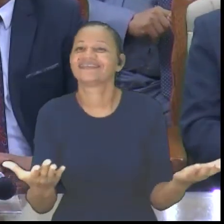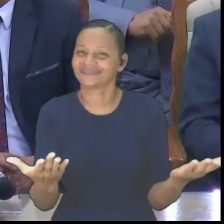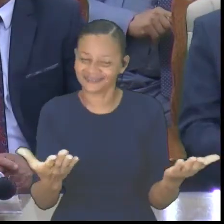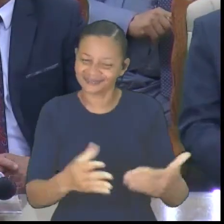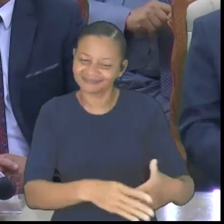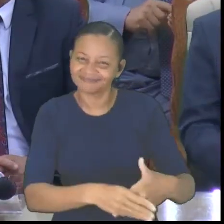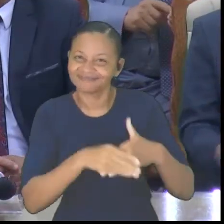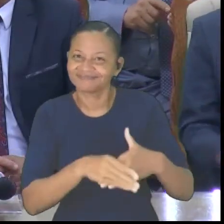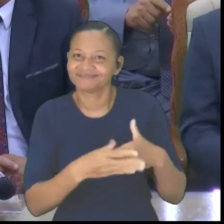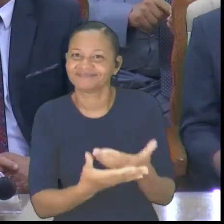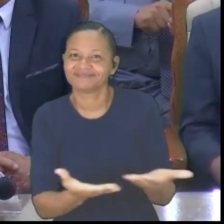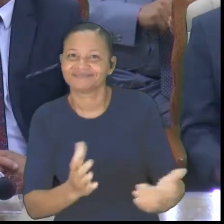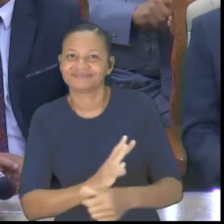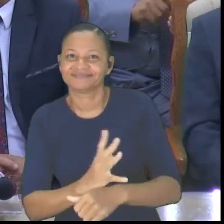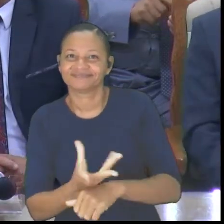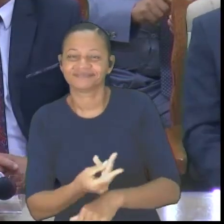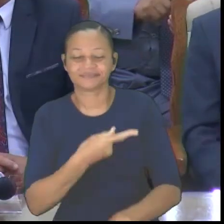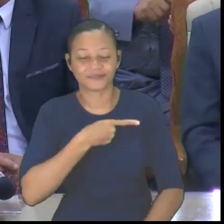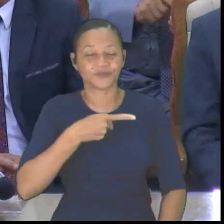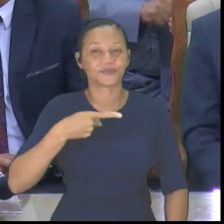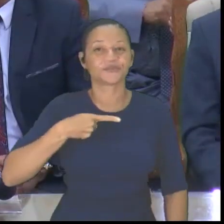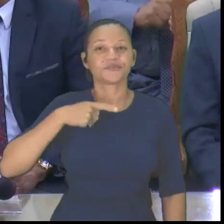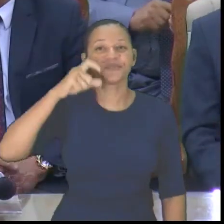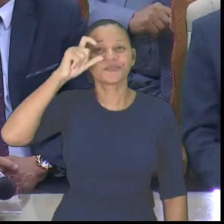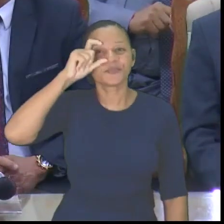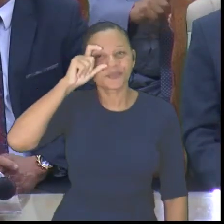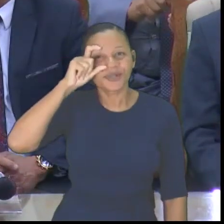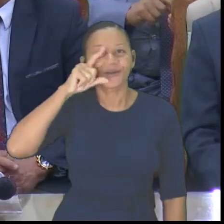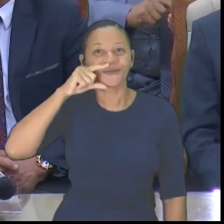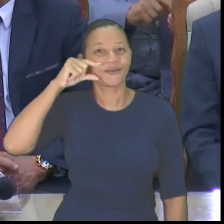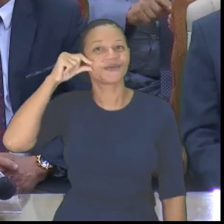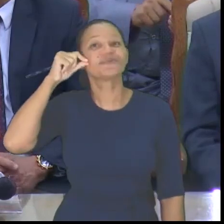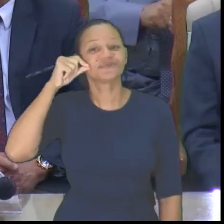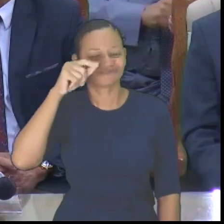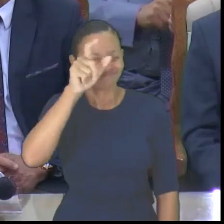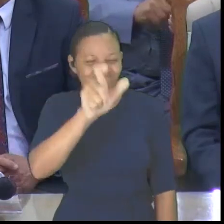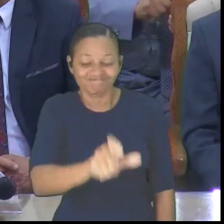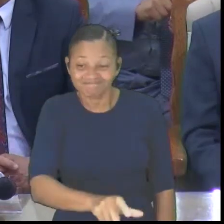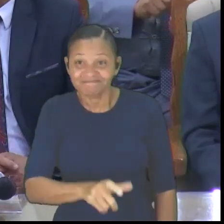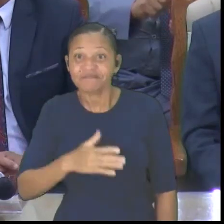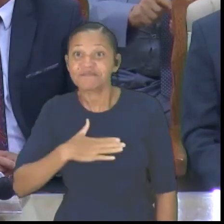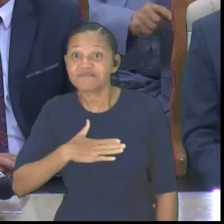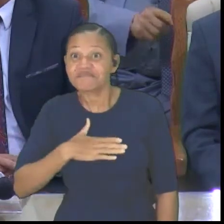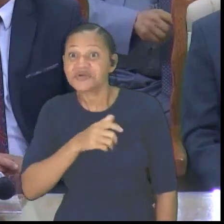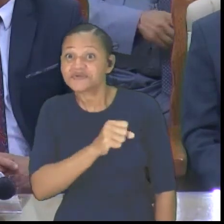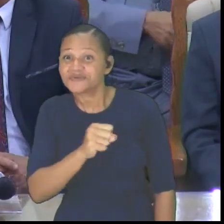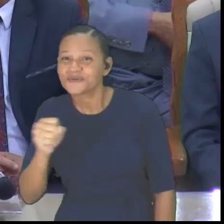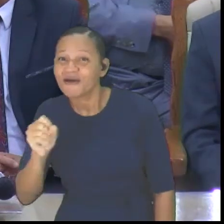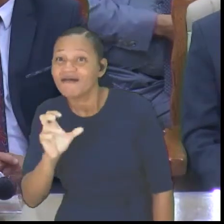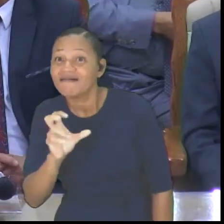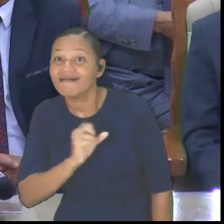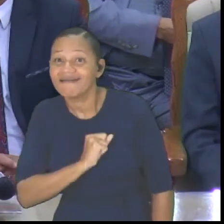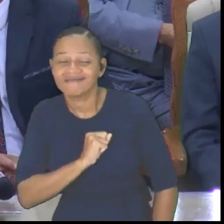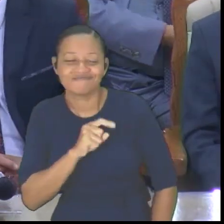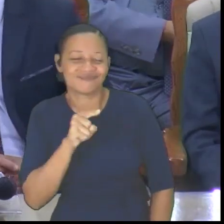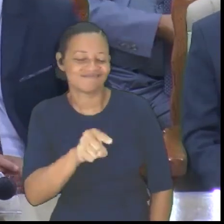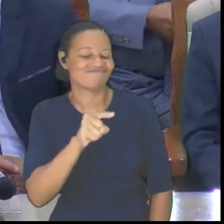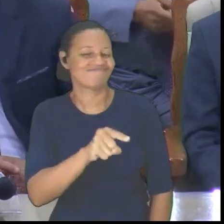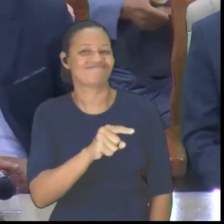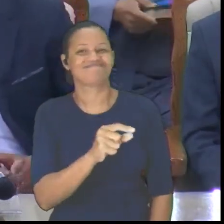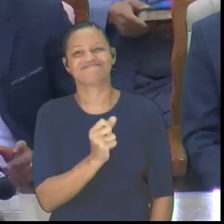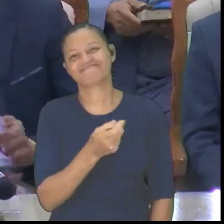pastor Orisvaldo, que é uma pessoa que ele ama muito do fundo do coração,